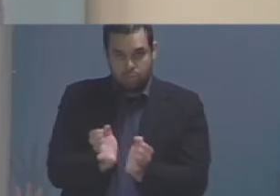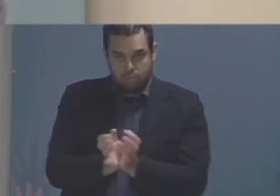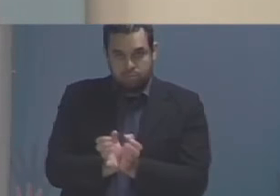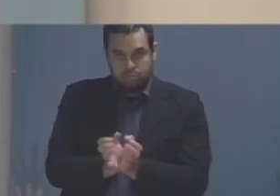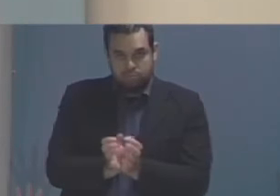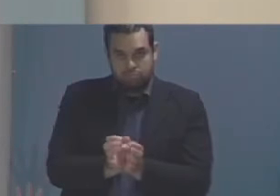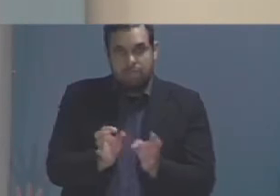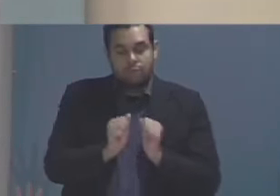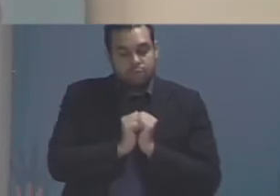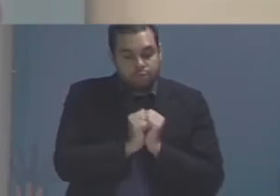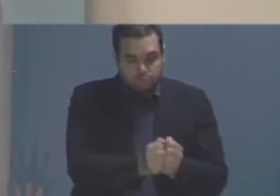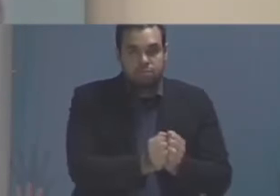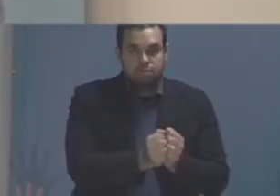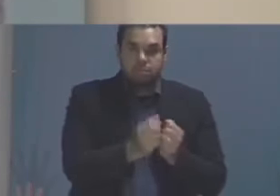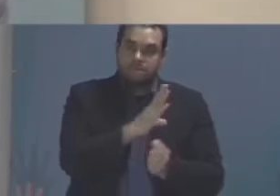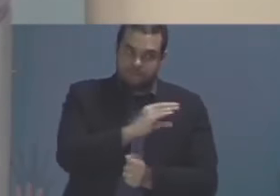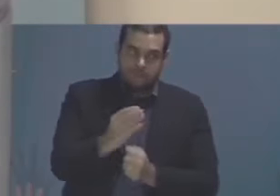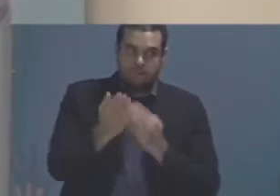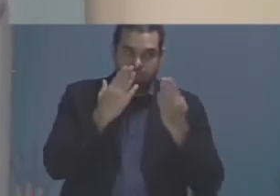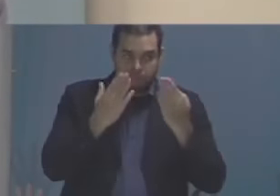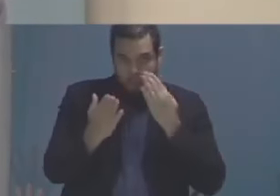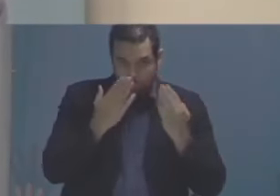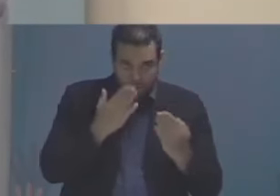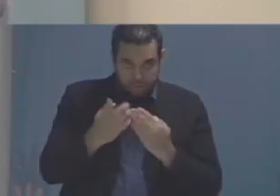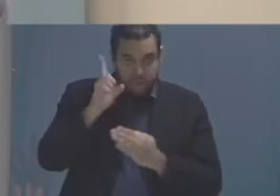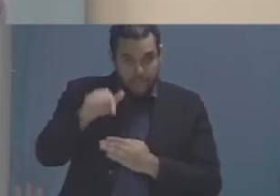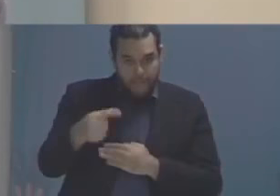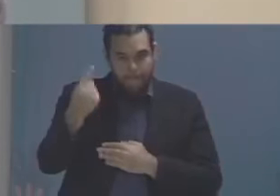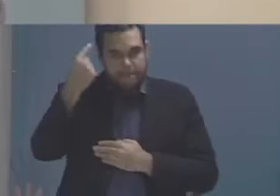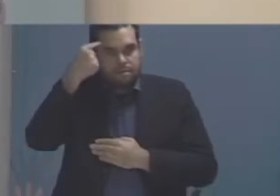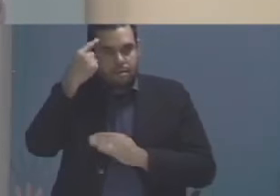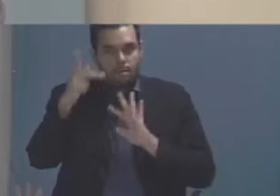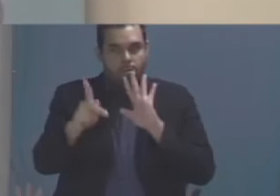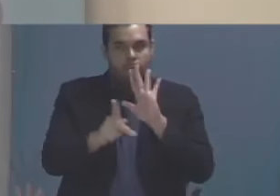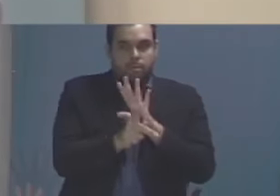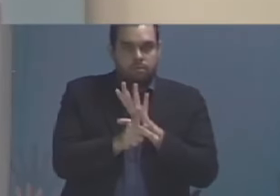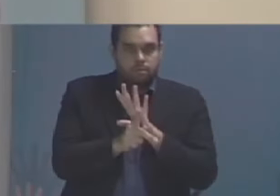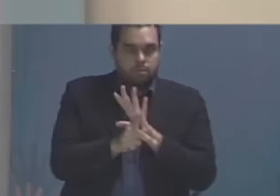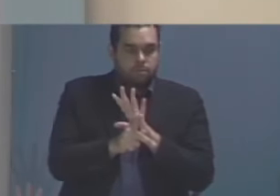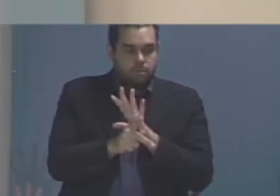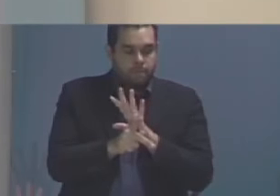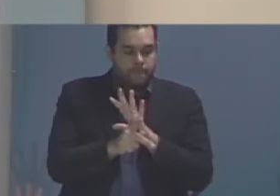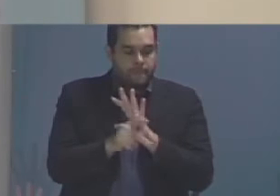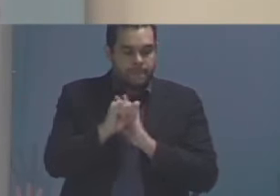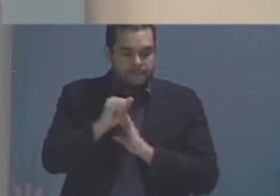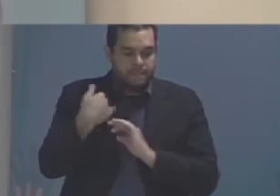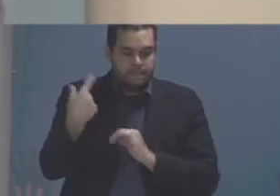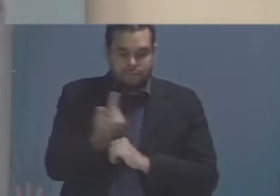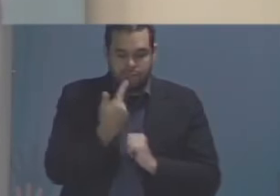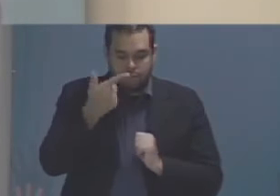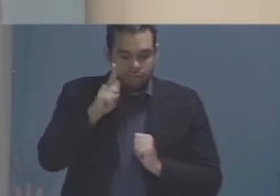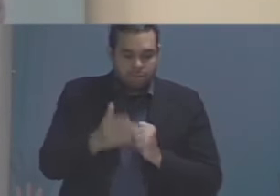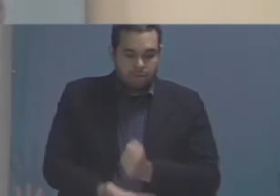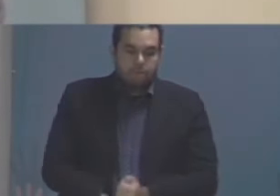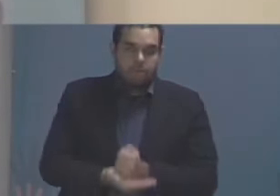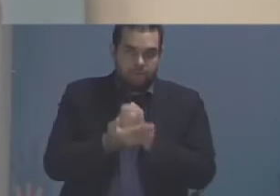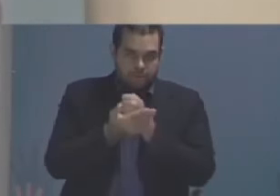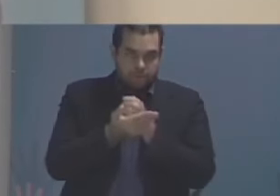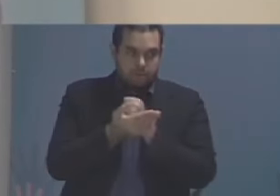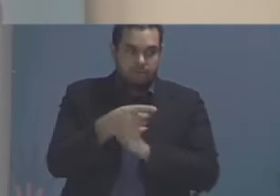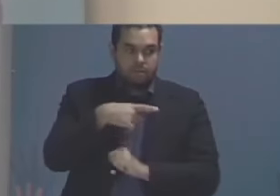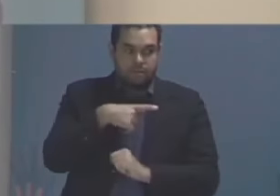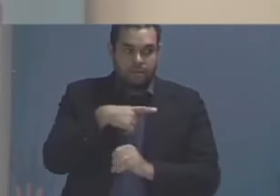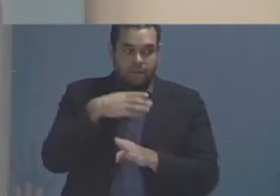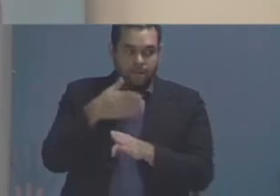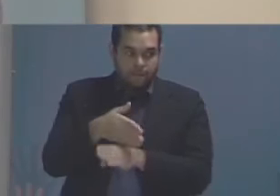se compromete com a ciência psicológica. Ciência é uma forma de pensar, ciência não é uma pessoa, então, quando você ilustra, nós temos apoiadores, nós temos um método, e isso